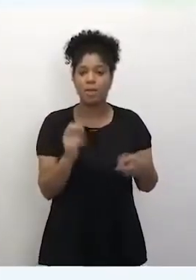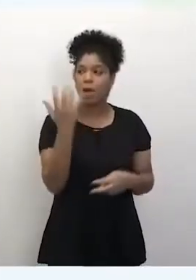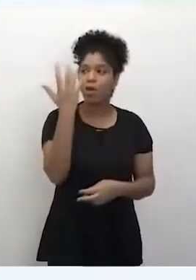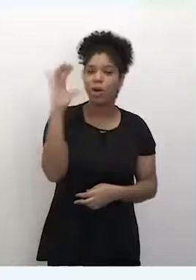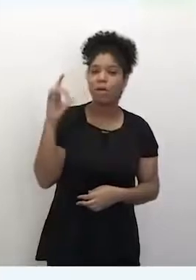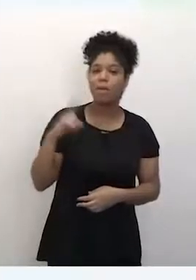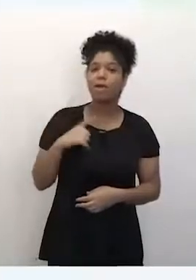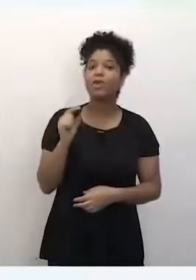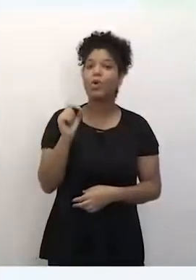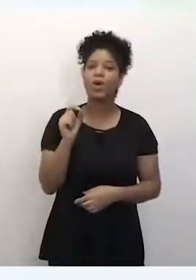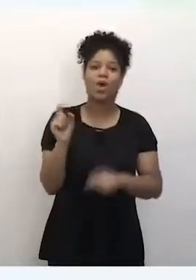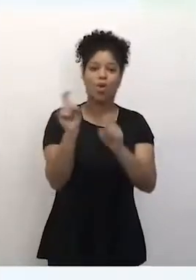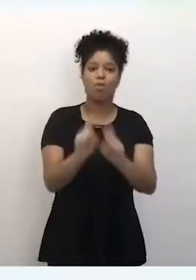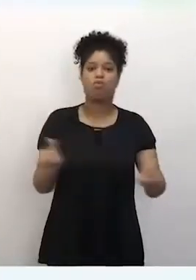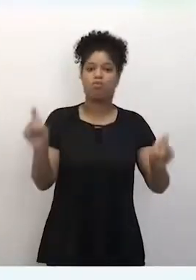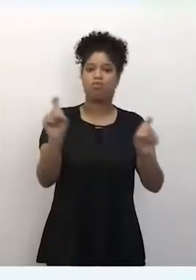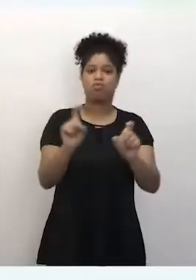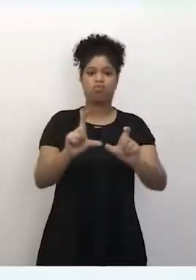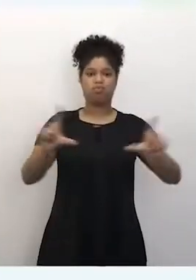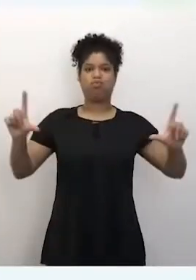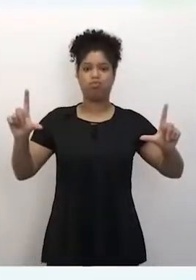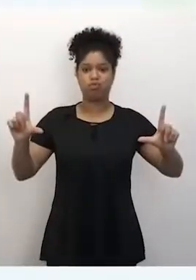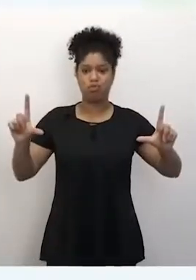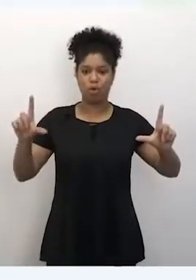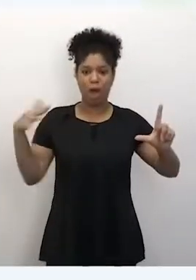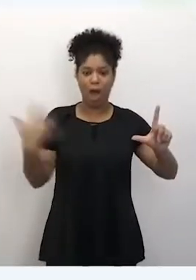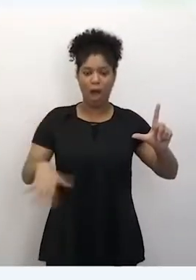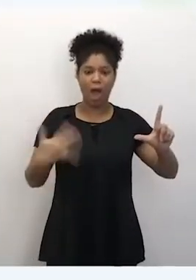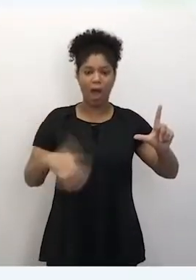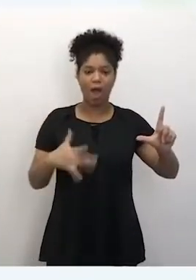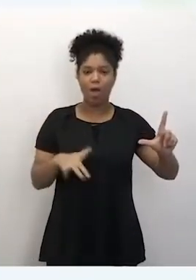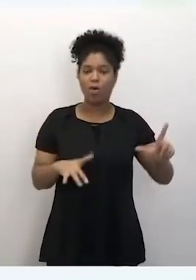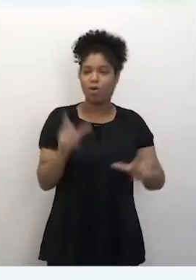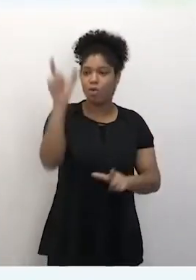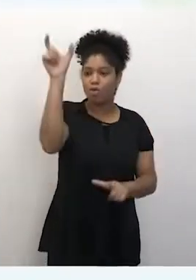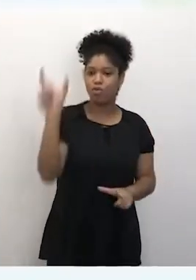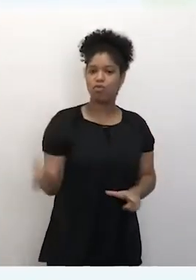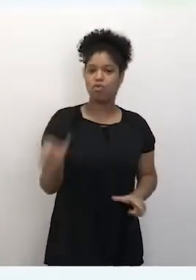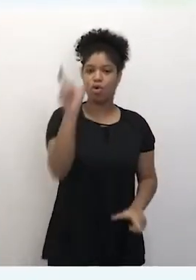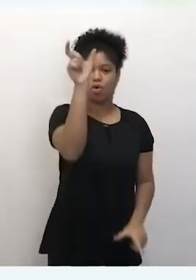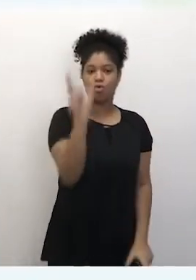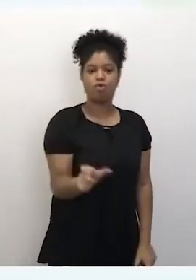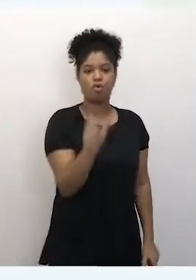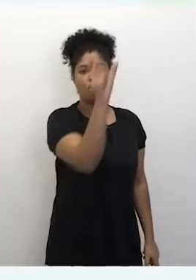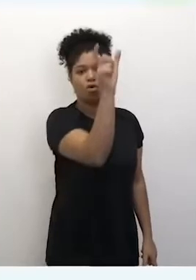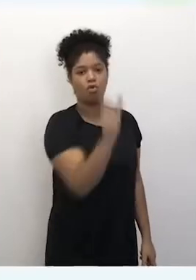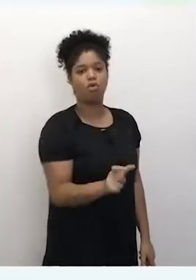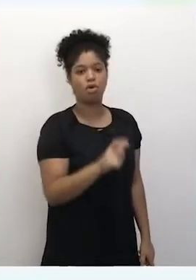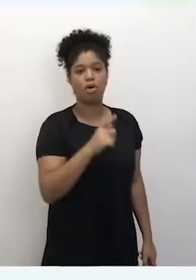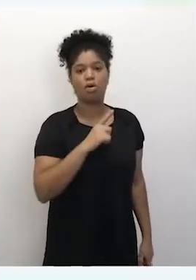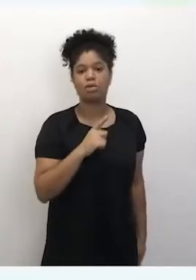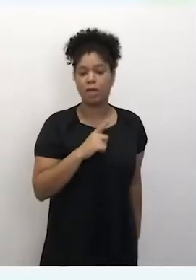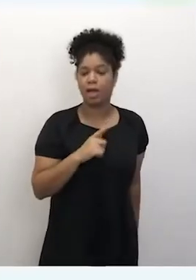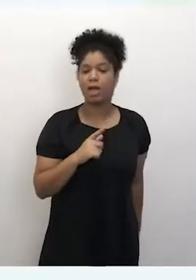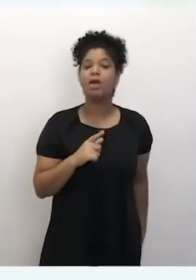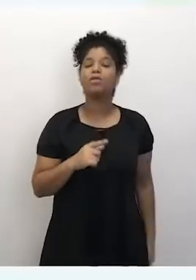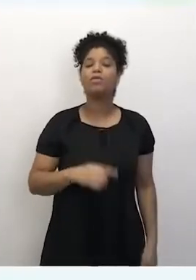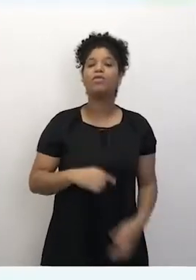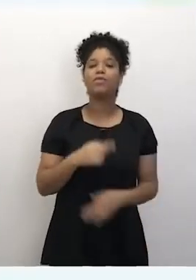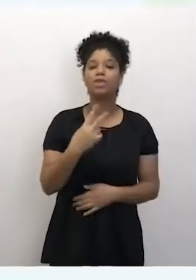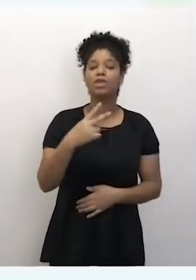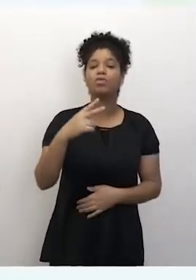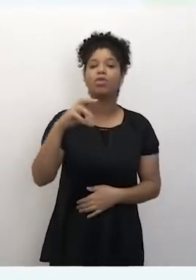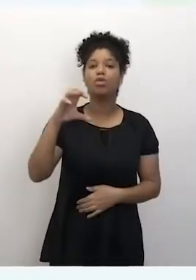de um supercomputador. Este supercomputador, denominado Tupã, já foi o 29º supercomputador de